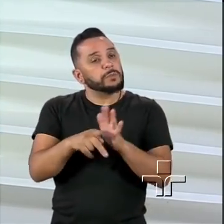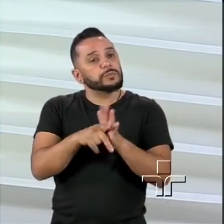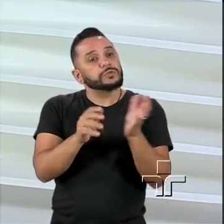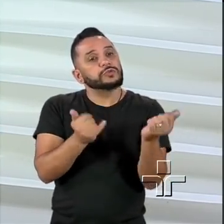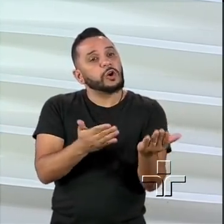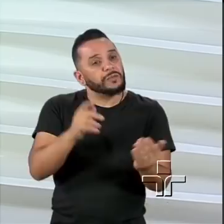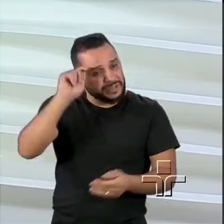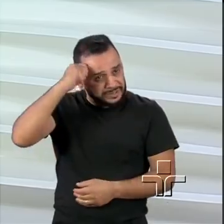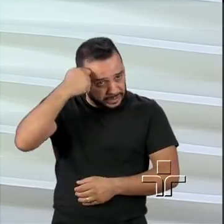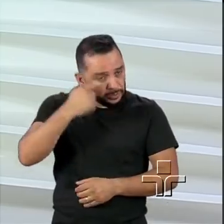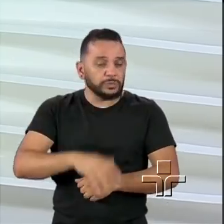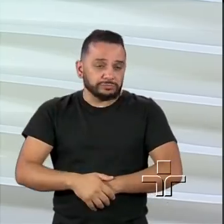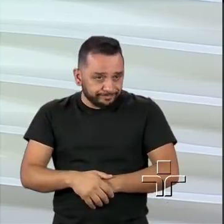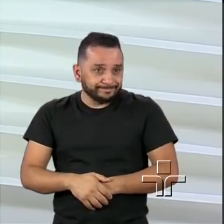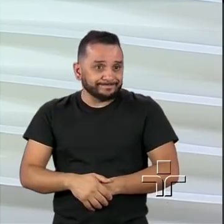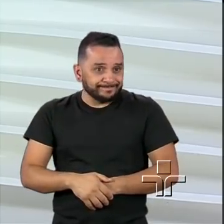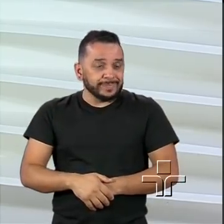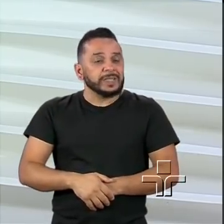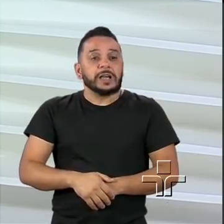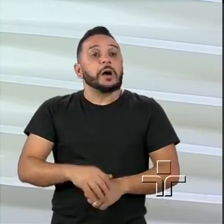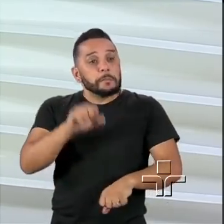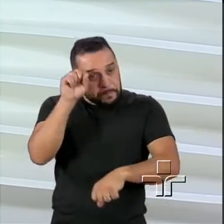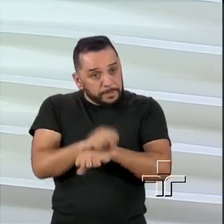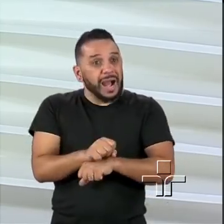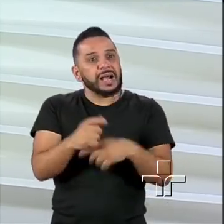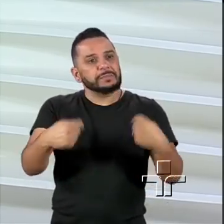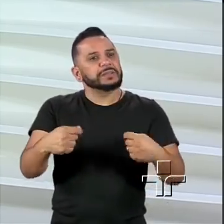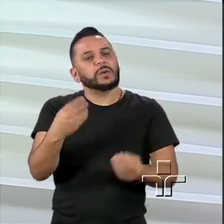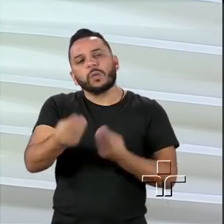break nisso. E para dar um break nisso, é preciso valorizar